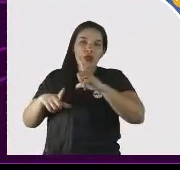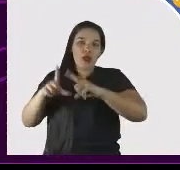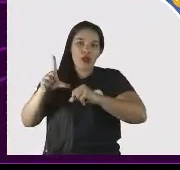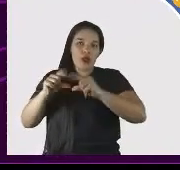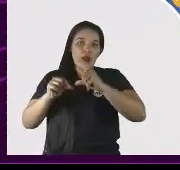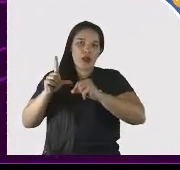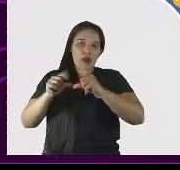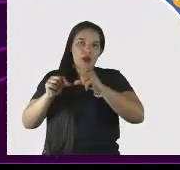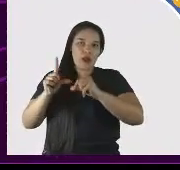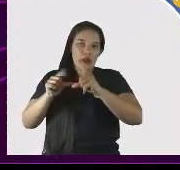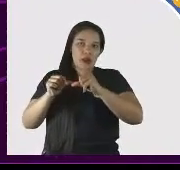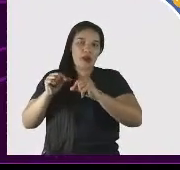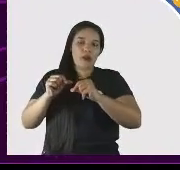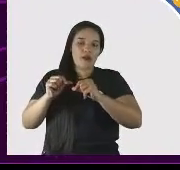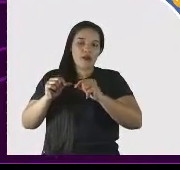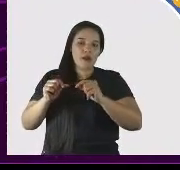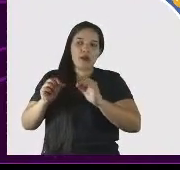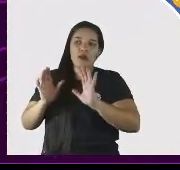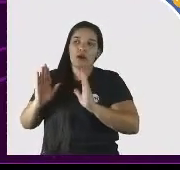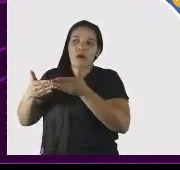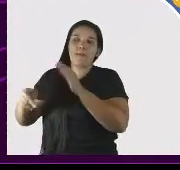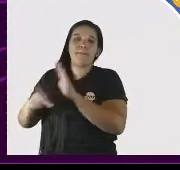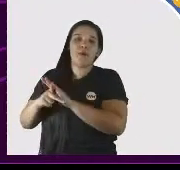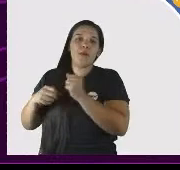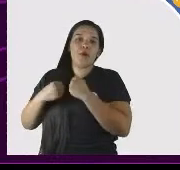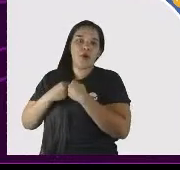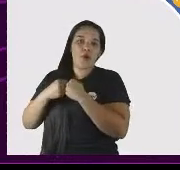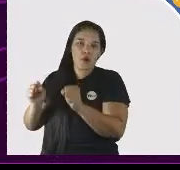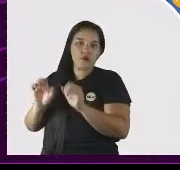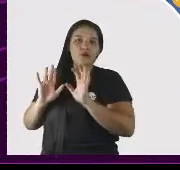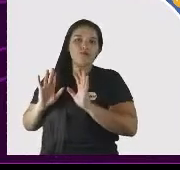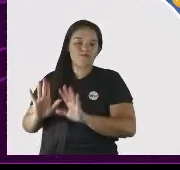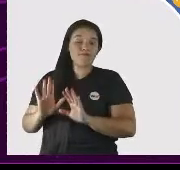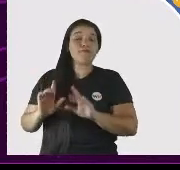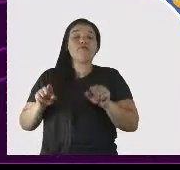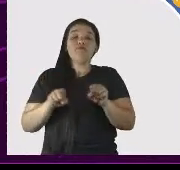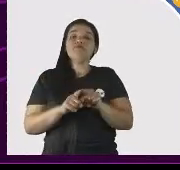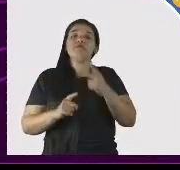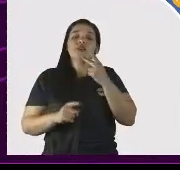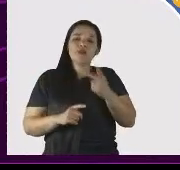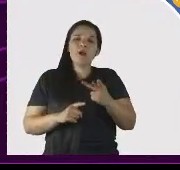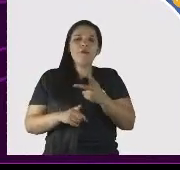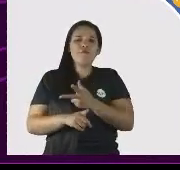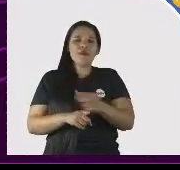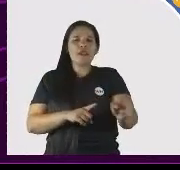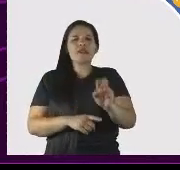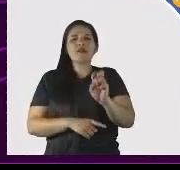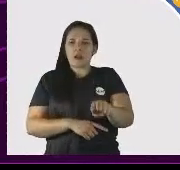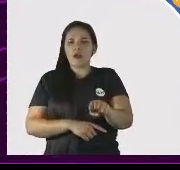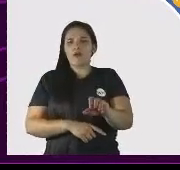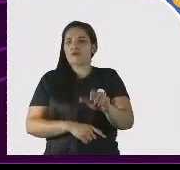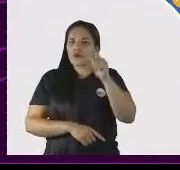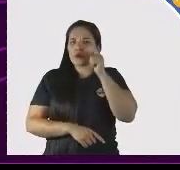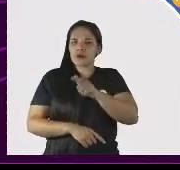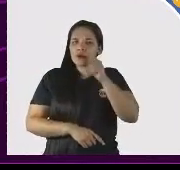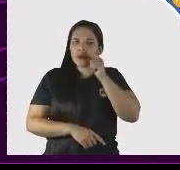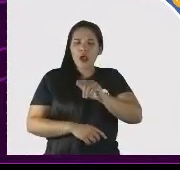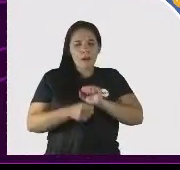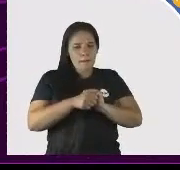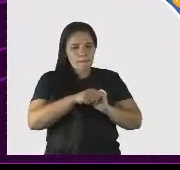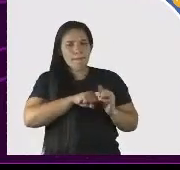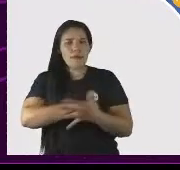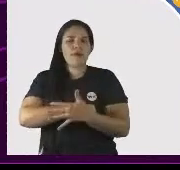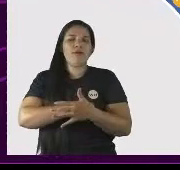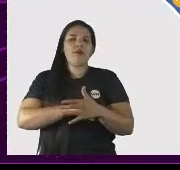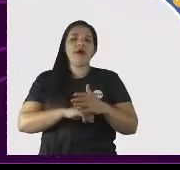parte mais especialmente a ônibus e dizer que nós vamos vencer aí o a pandemia